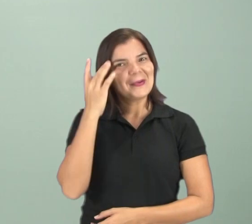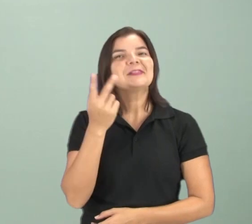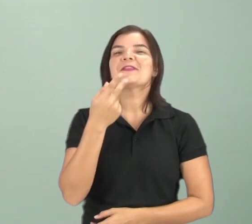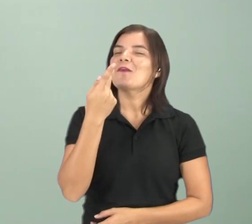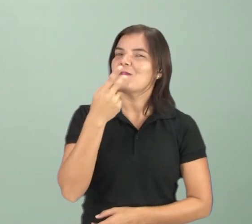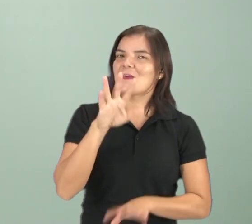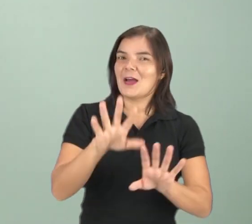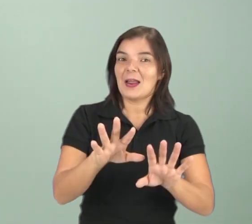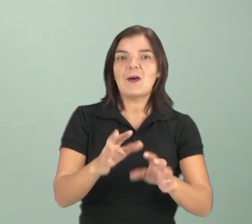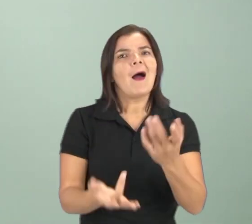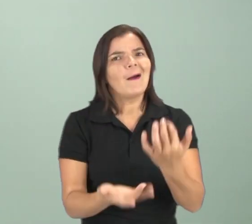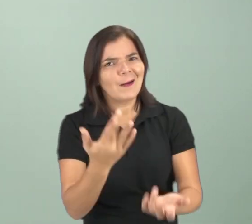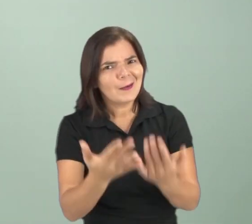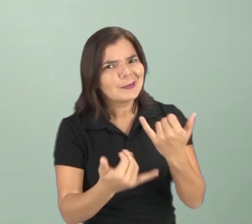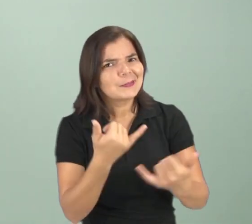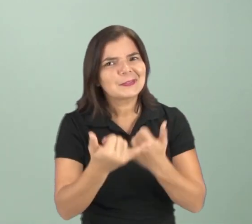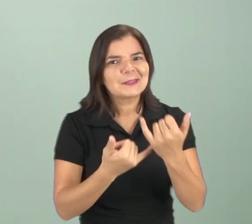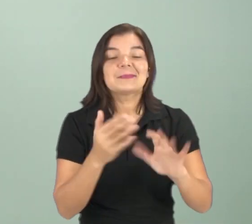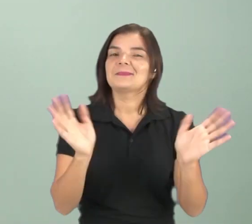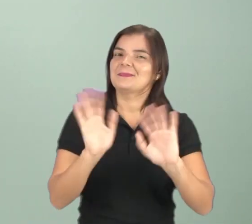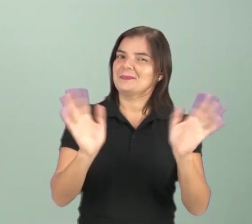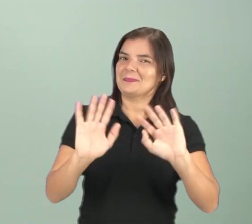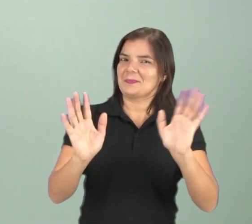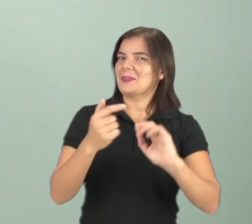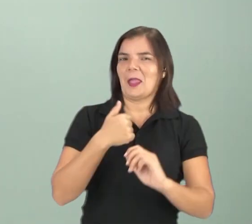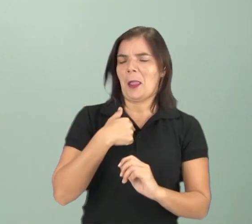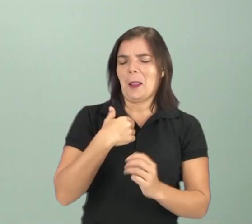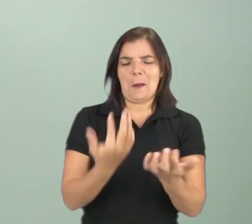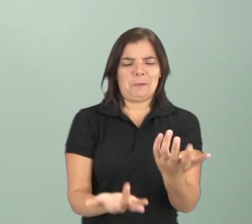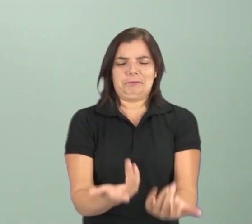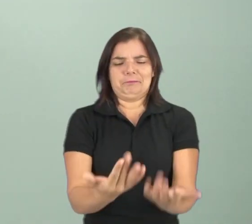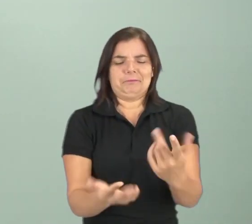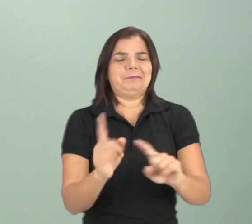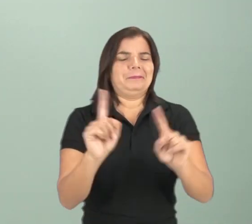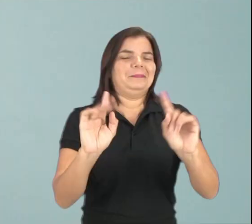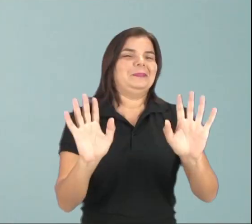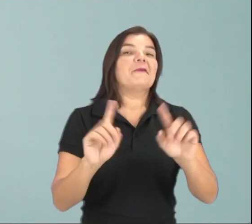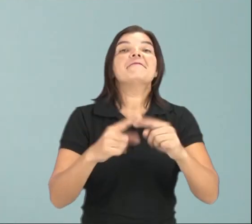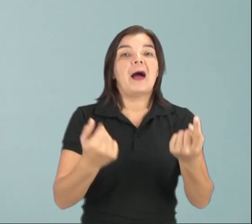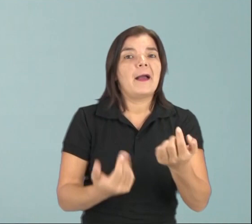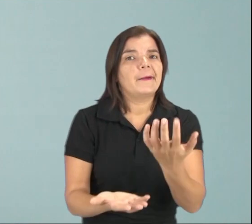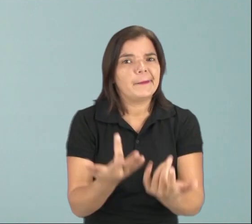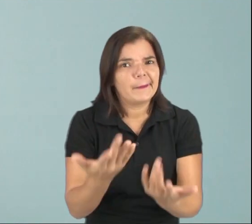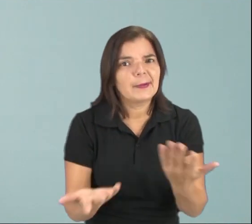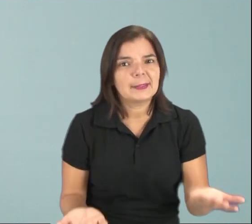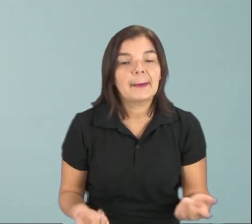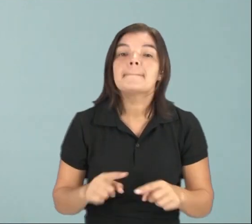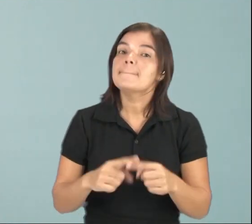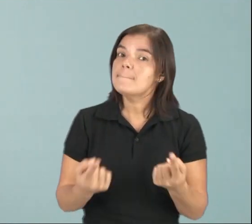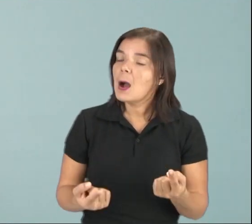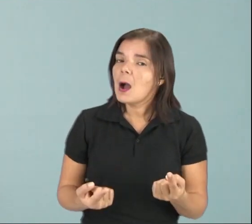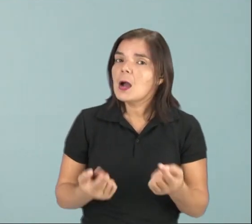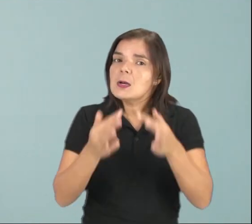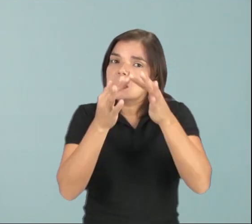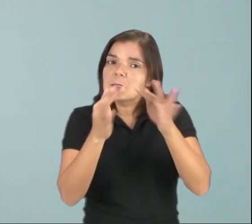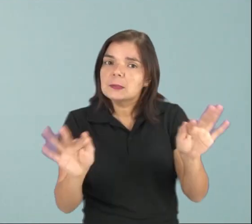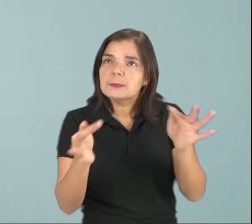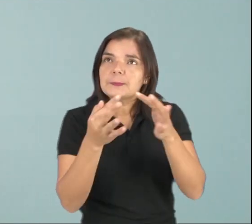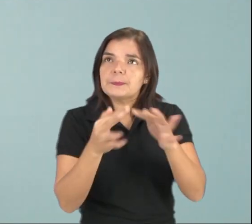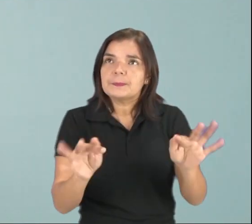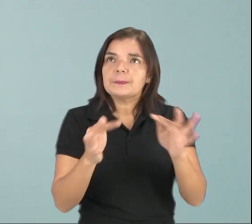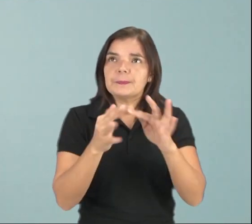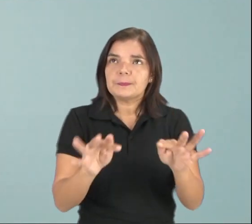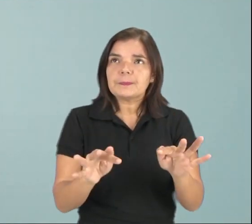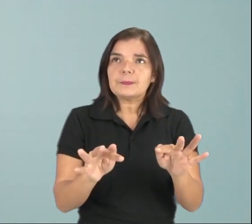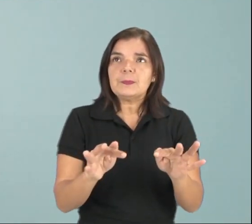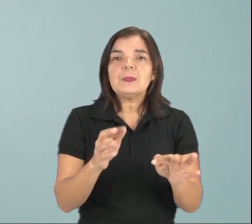ainda faz essa brincadeira e diz, eu não vou pôr minha mão no fogo porque vai que ela queime. Mas a expressão,